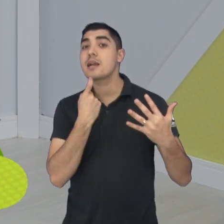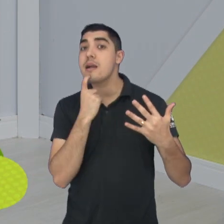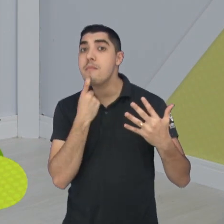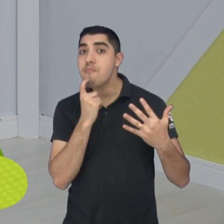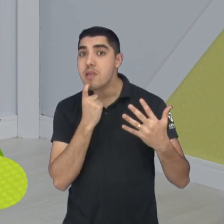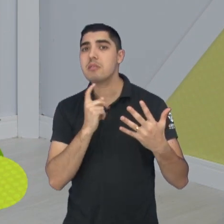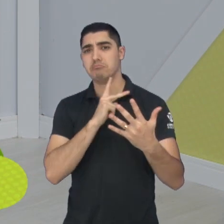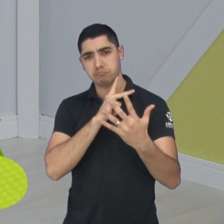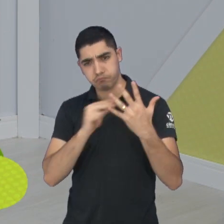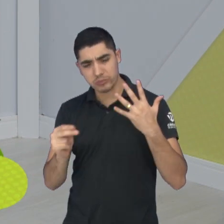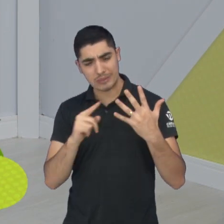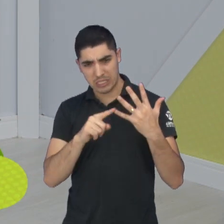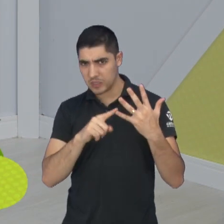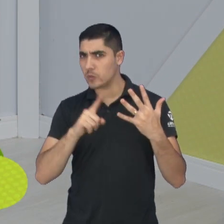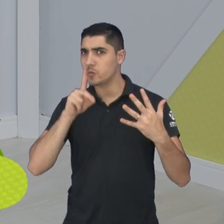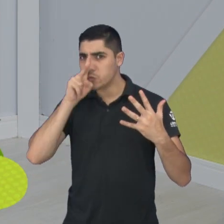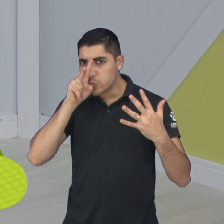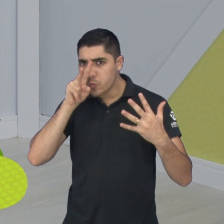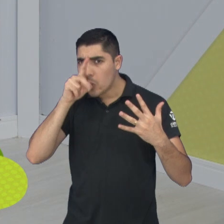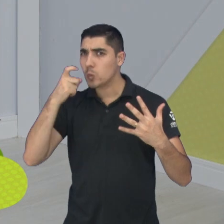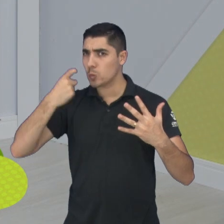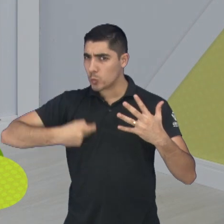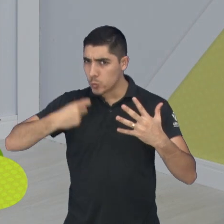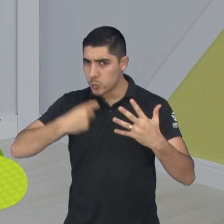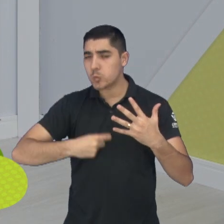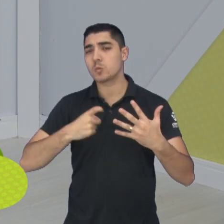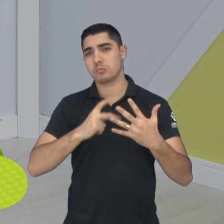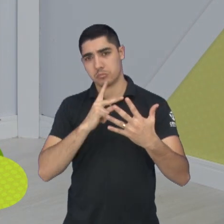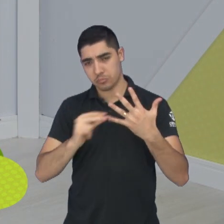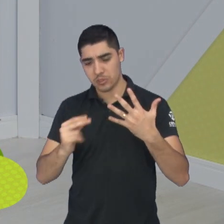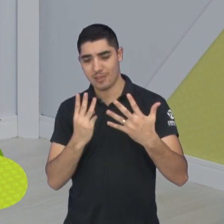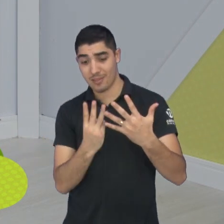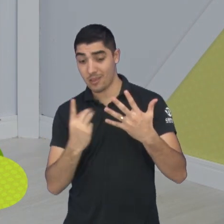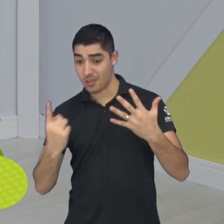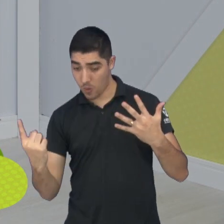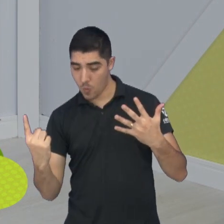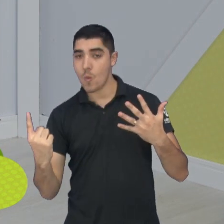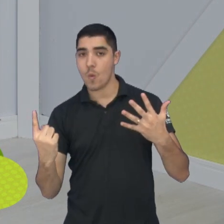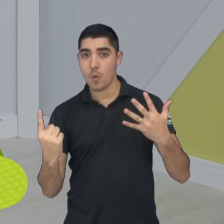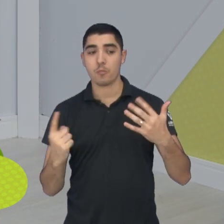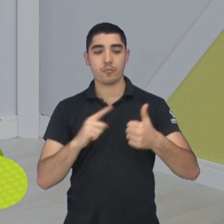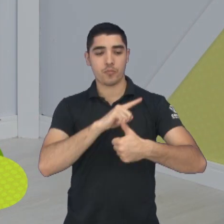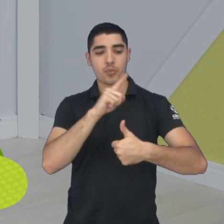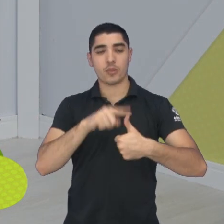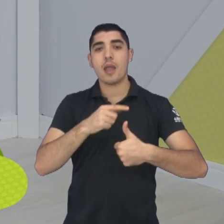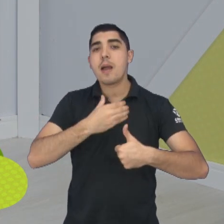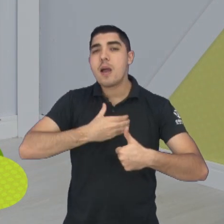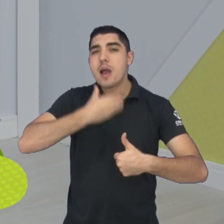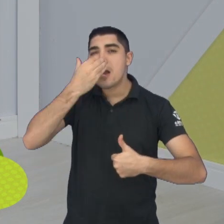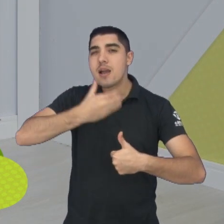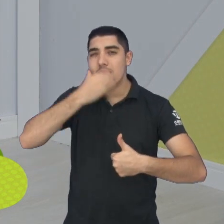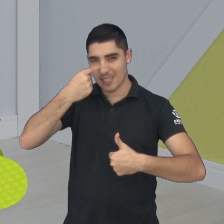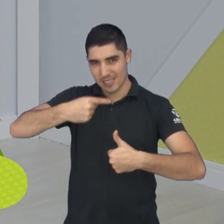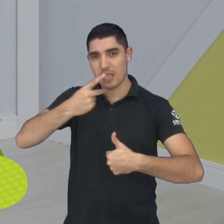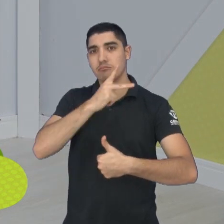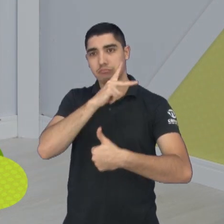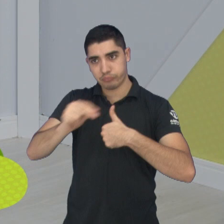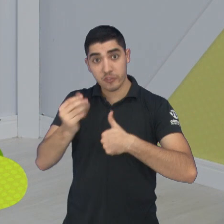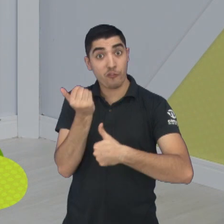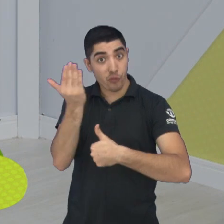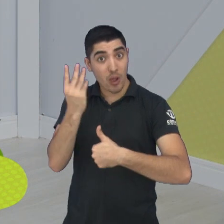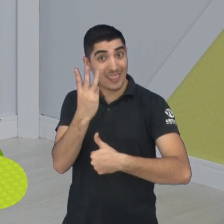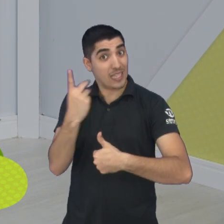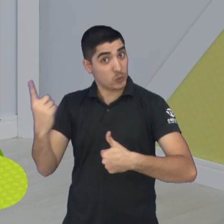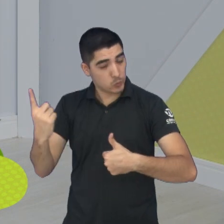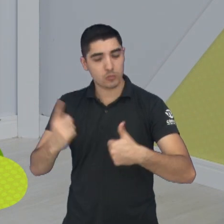ali, sempre com muita tradição nos últimos anos, inclusive, 3-1 Campinas, bateu o Araguari também fora de casa 3-1, depois 3-1